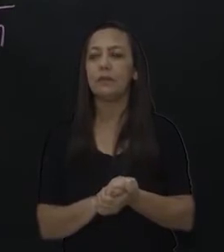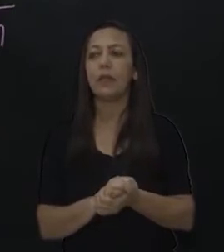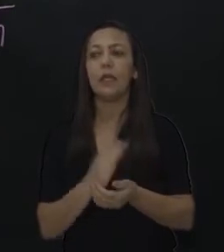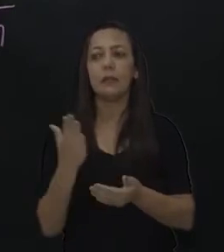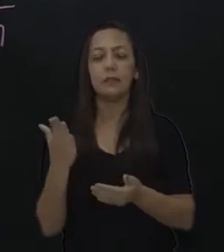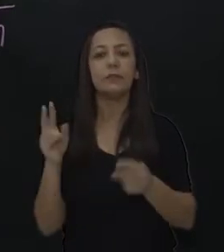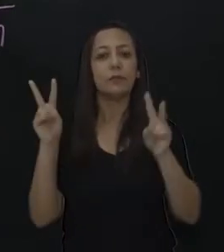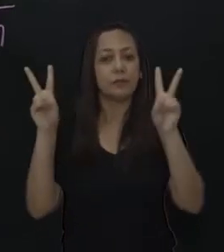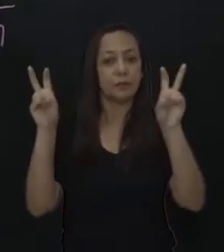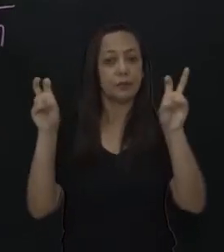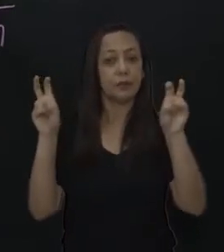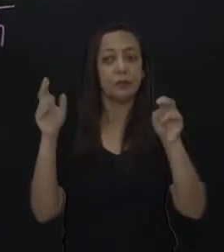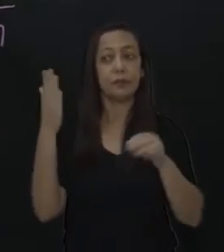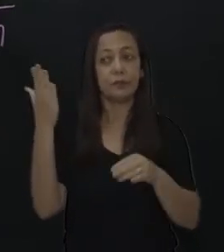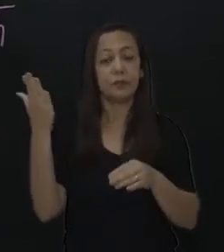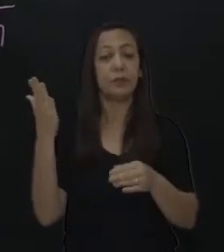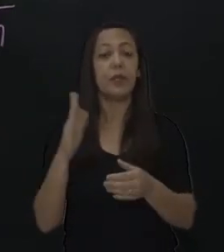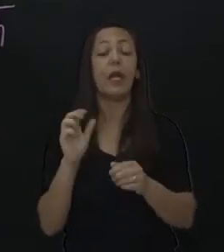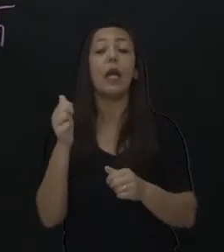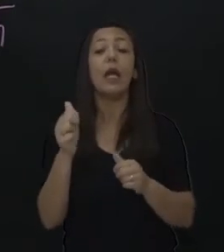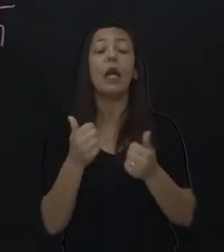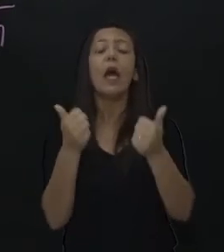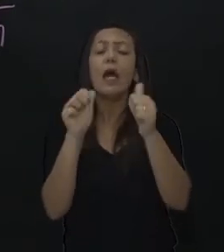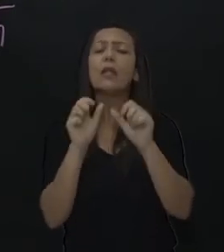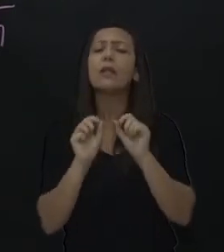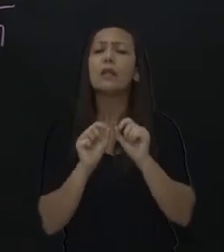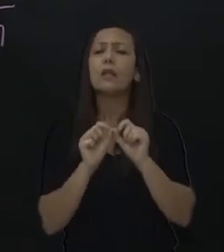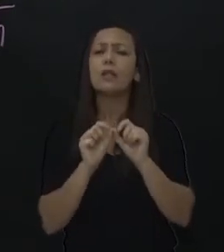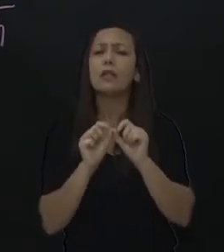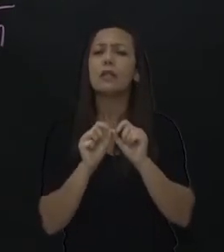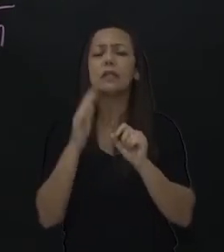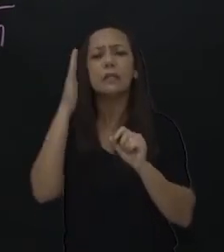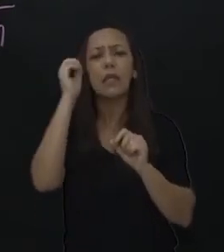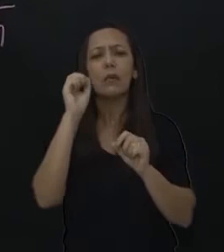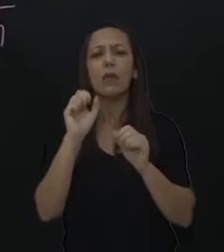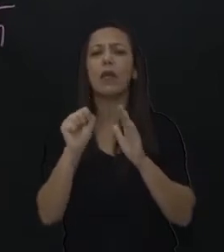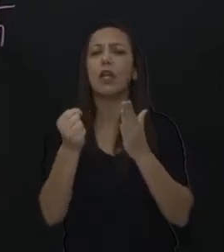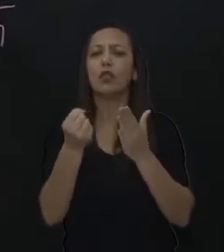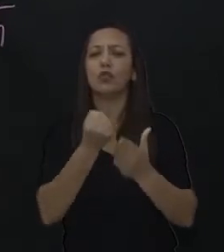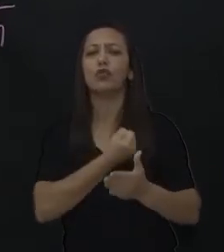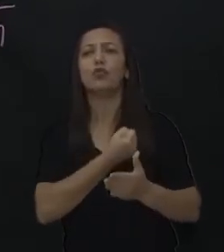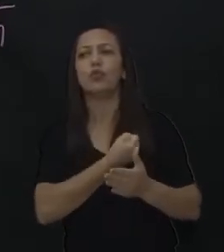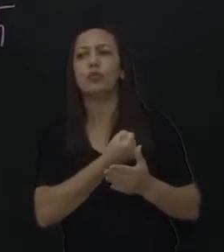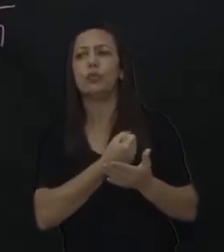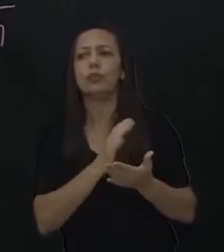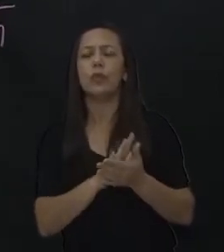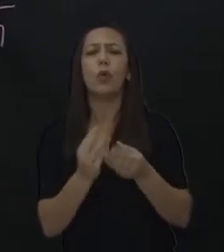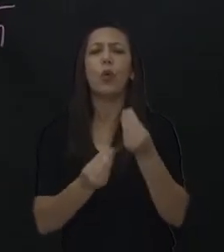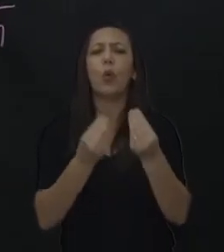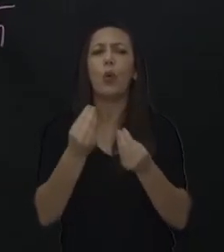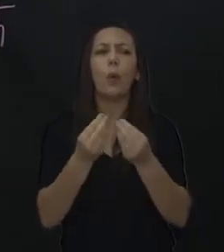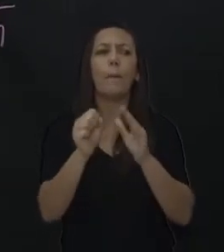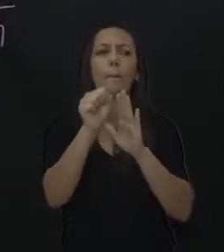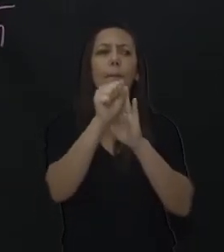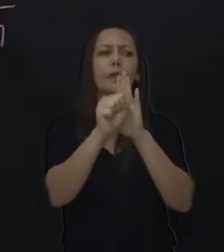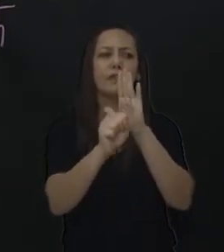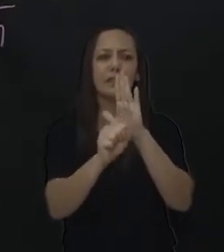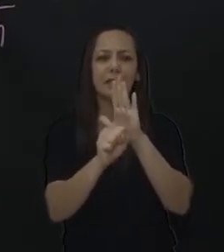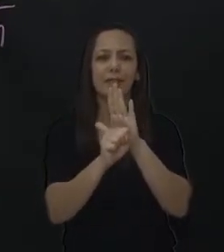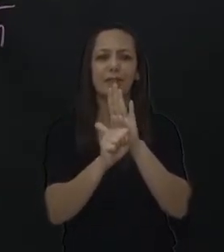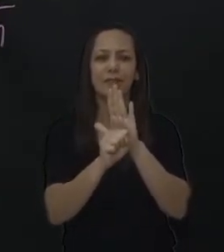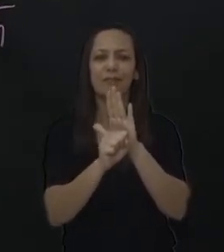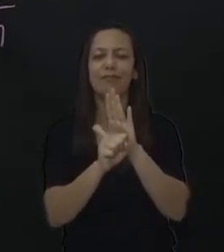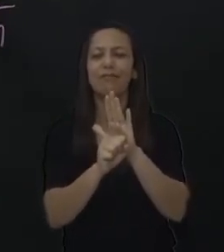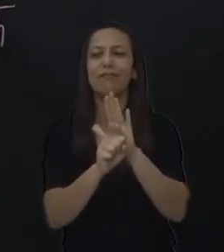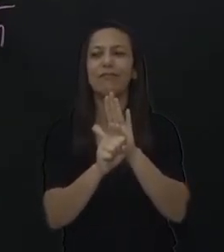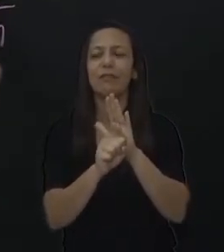desse assunto, é nós analisarmos a sua simbologia. Como assim? Uma situação